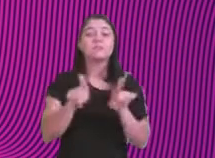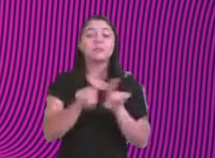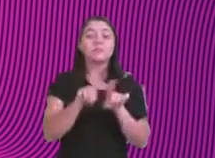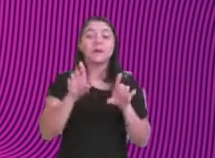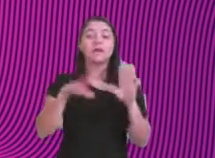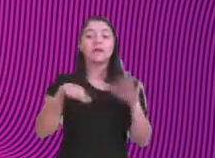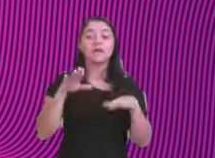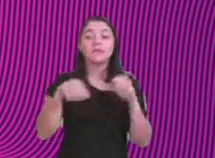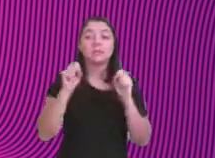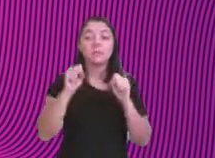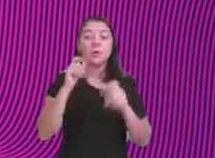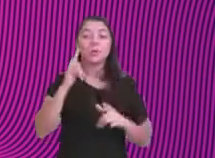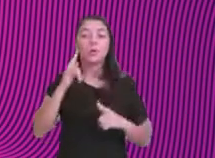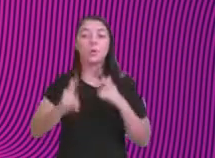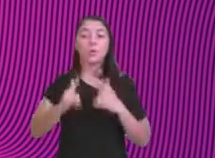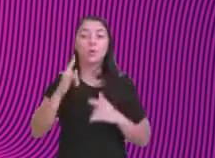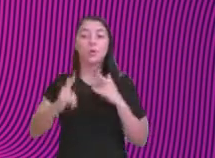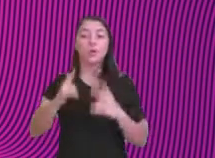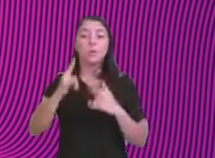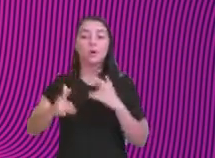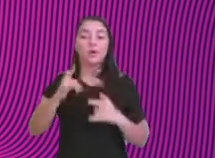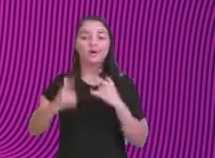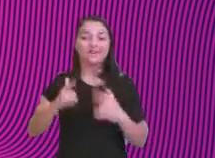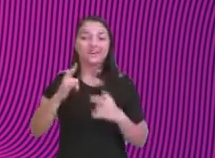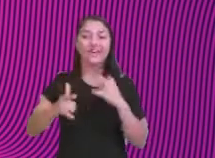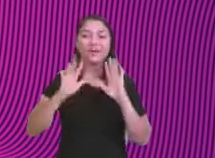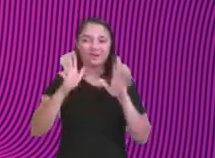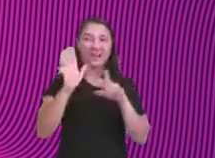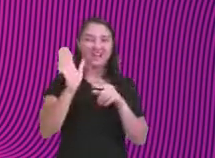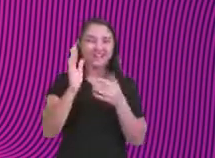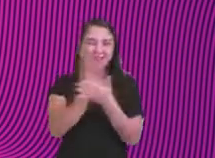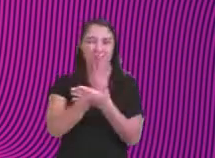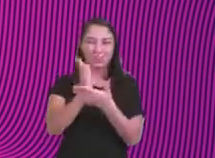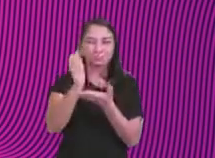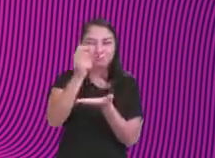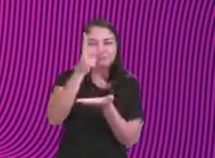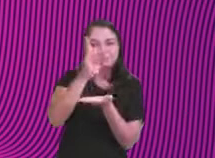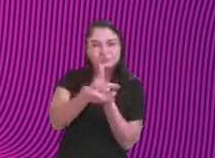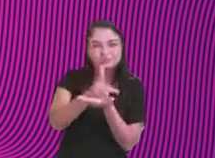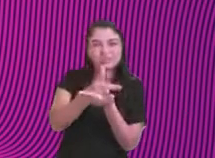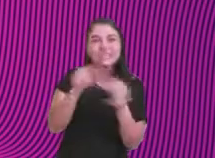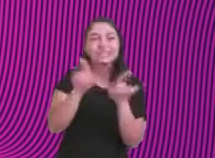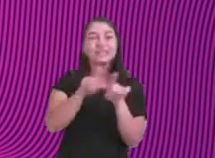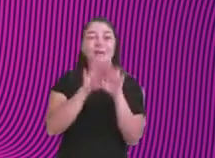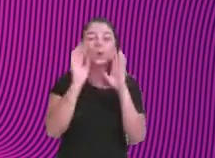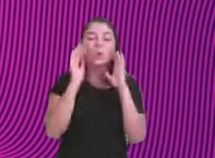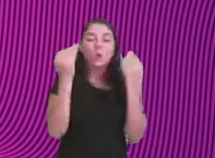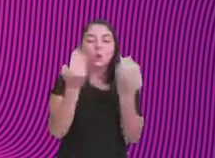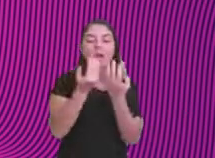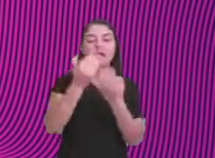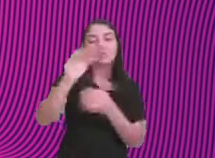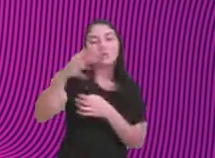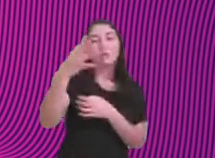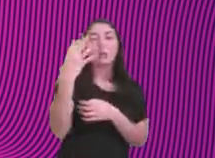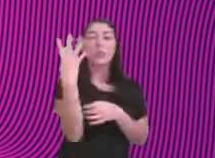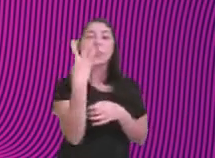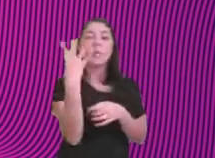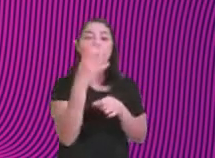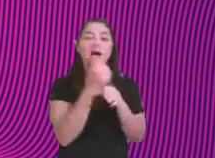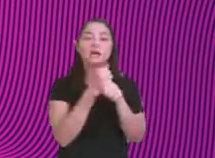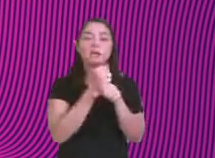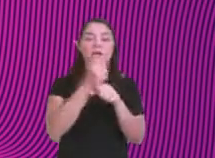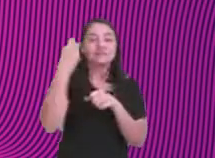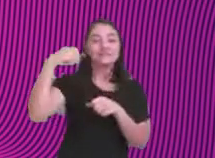o robô, eu já demonstrei isso em alguns filmes, e apresentamos isso num congresso há uns 4 anos atrás, onde a gente doca o robô